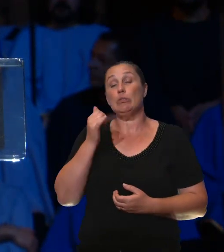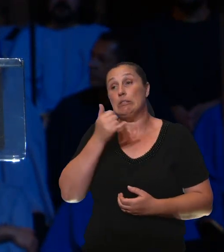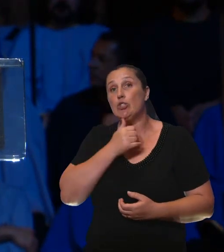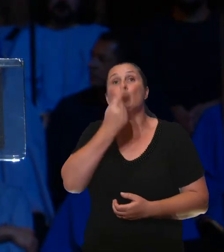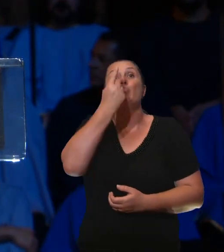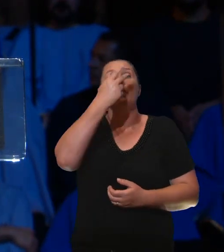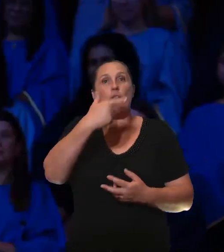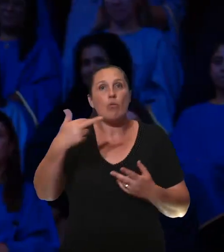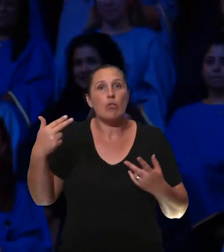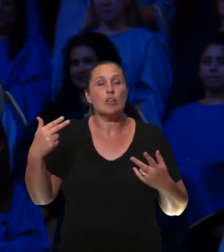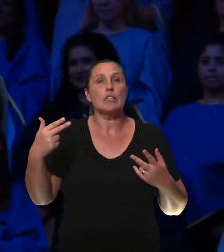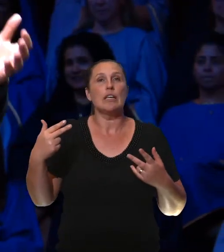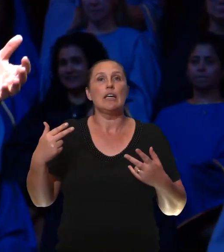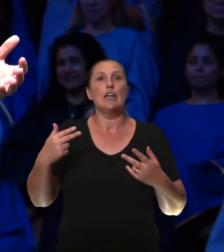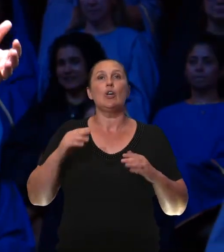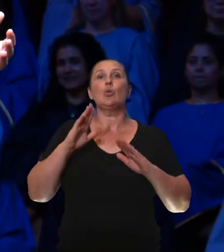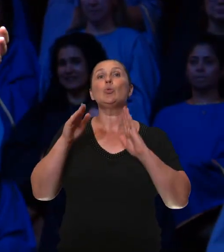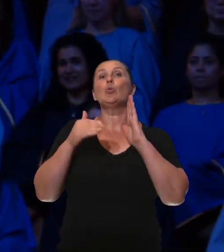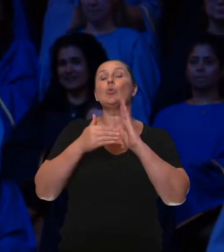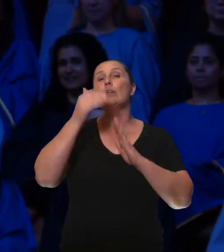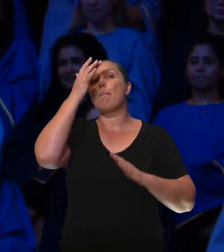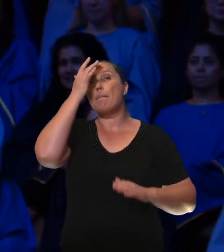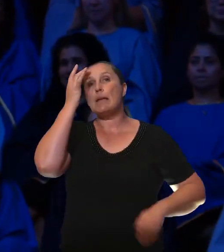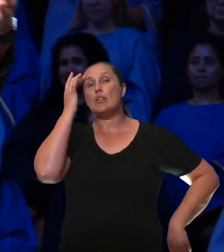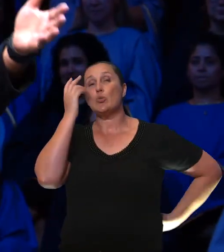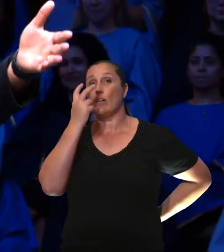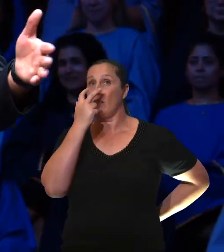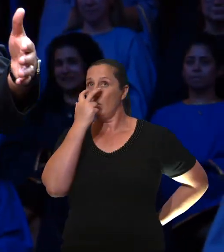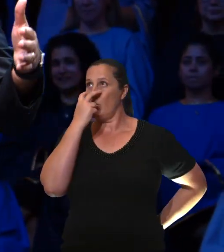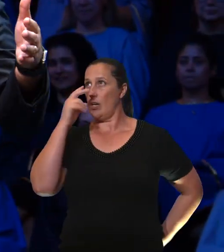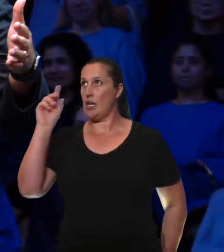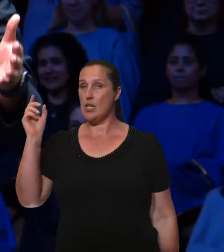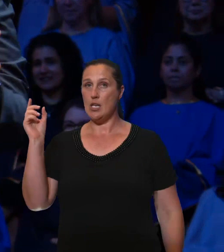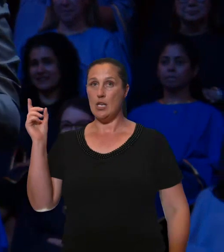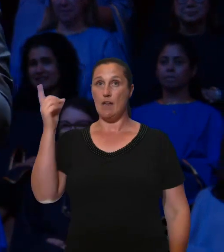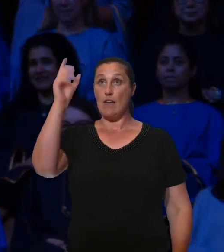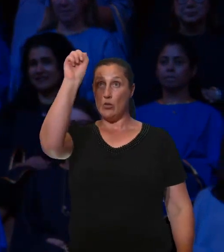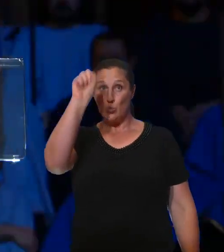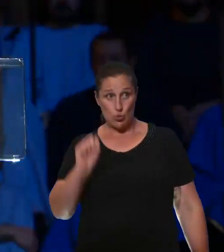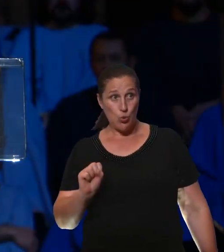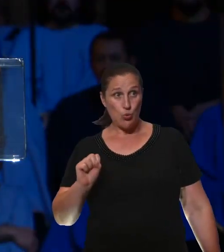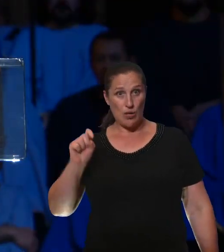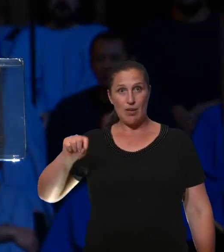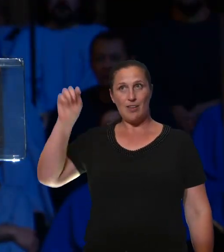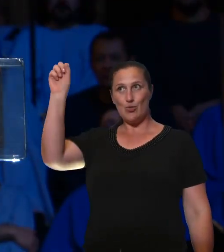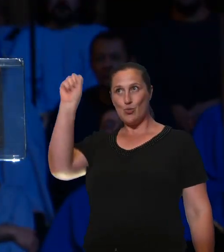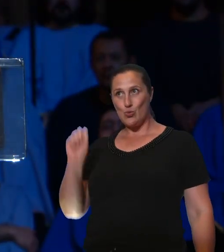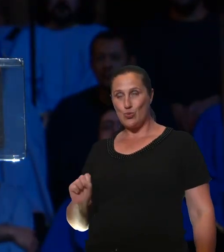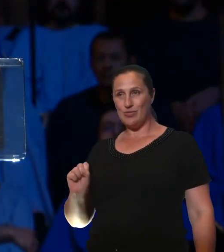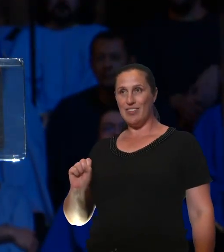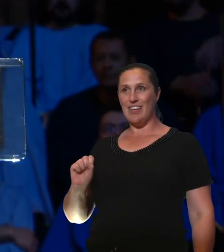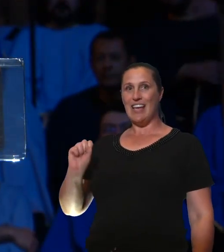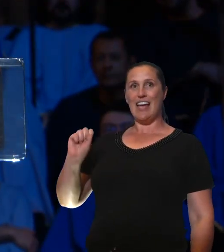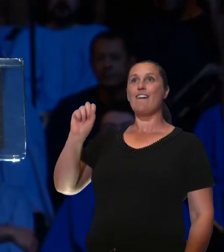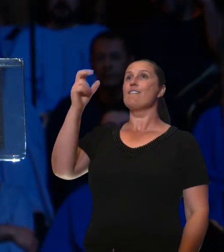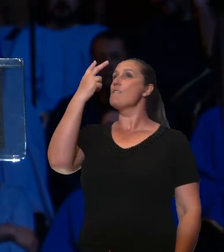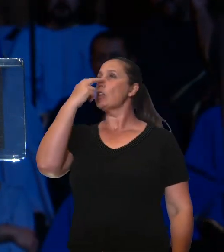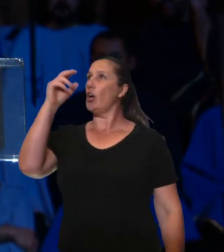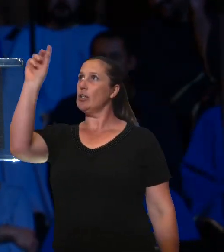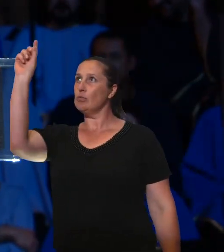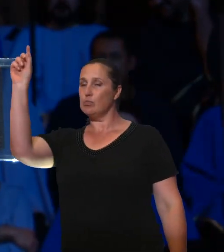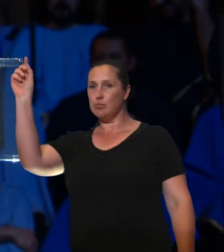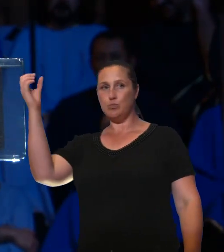irmãos. Todo capixaba, quando sai de Vitória e vai para o sul, ele fica